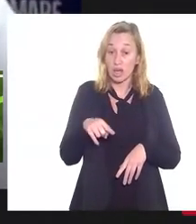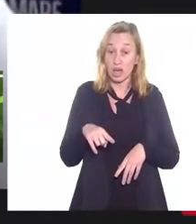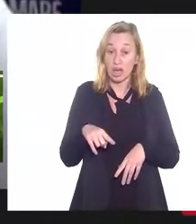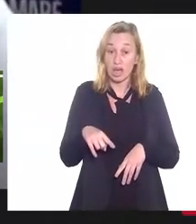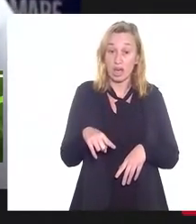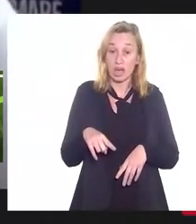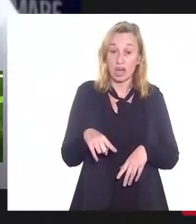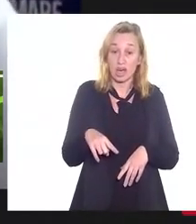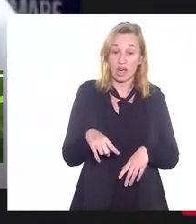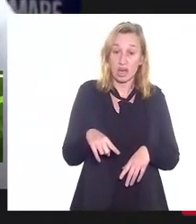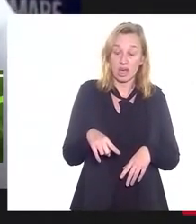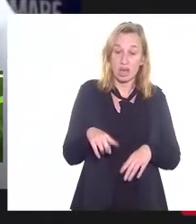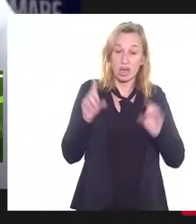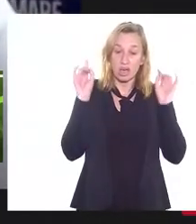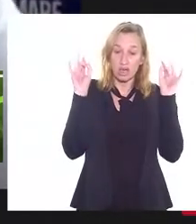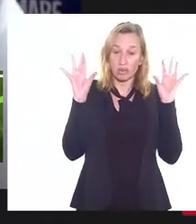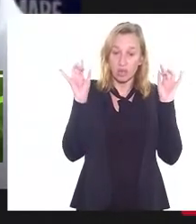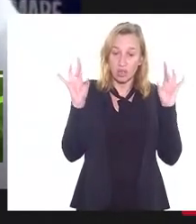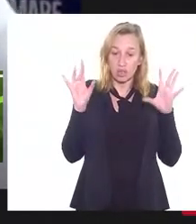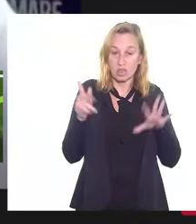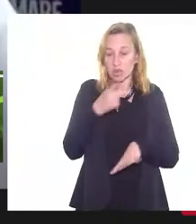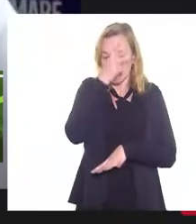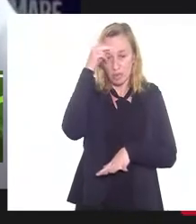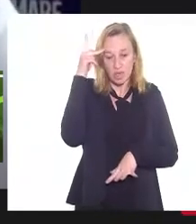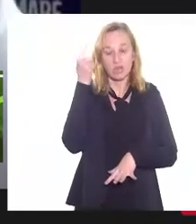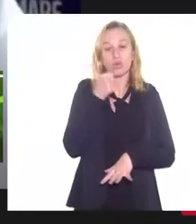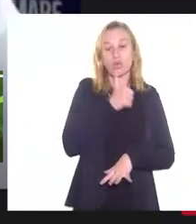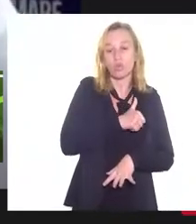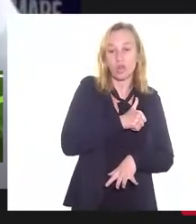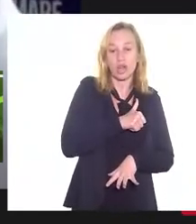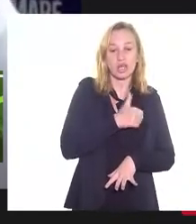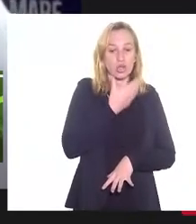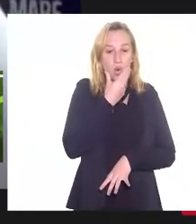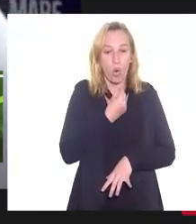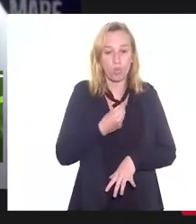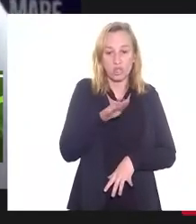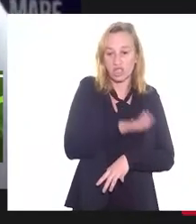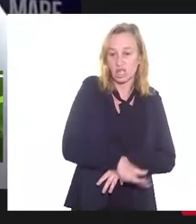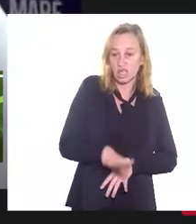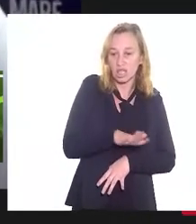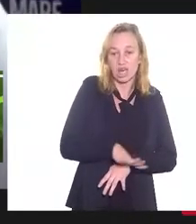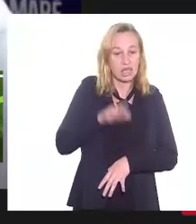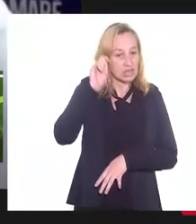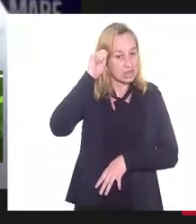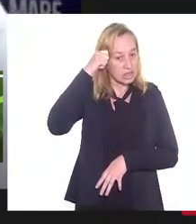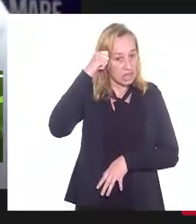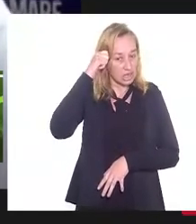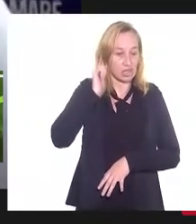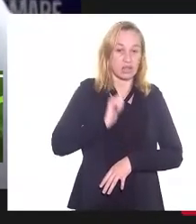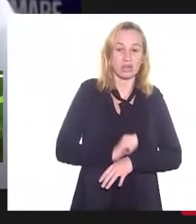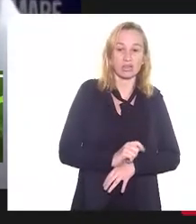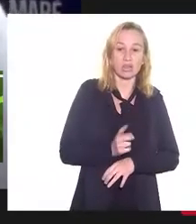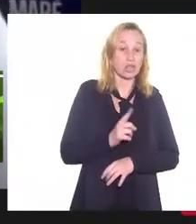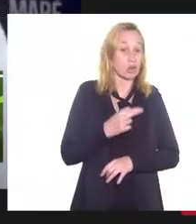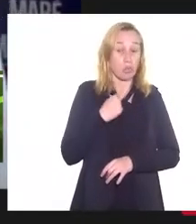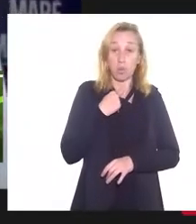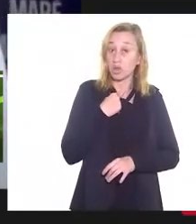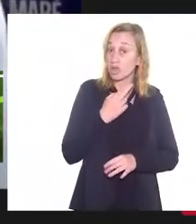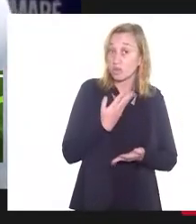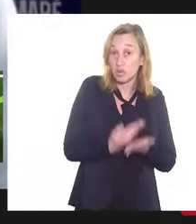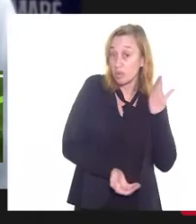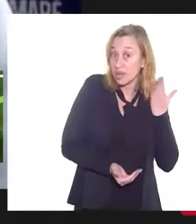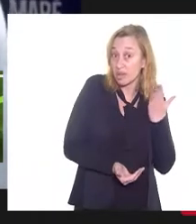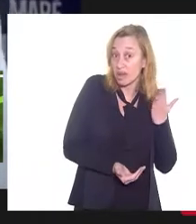professadas especialmente por pessoas, mulheres, homens, crianças, negros e negras. Não podemos perder